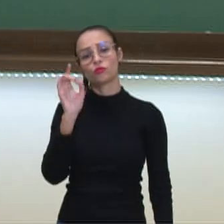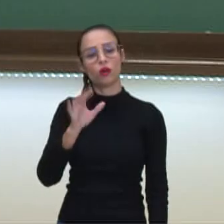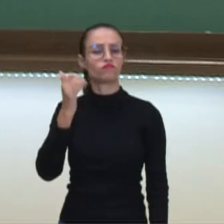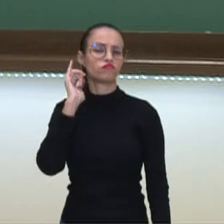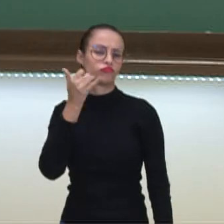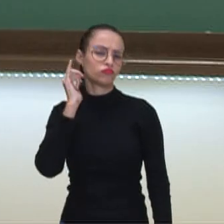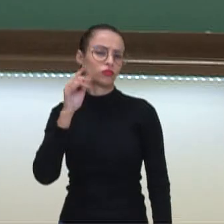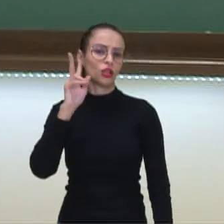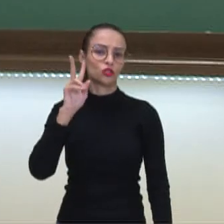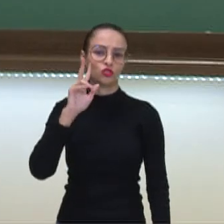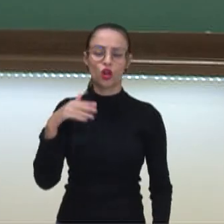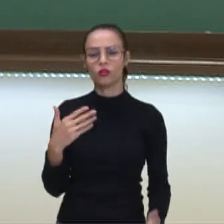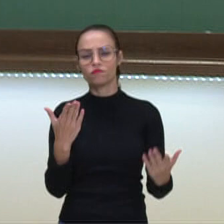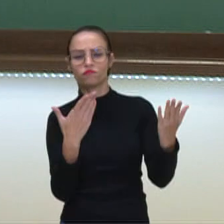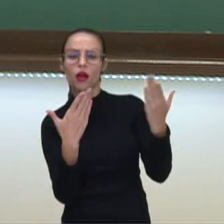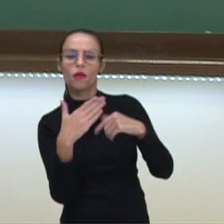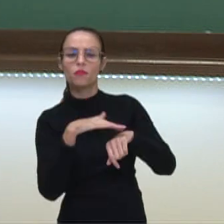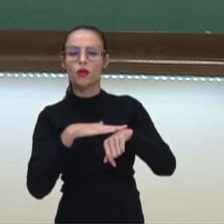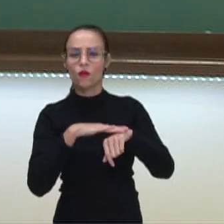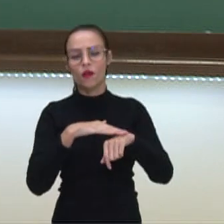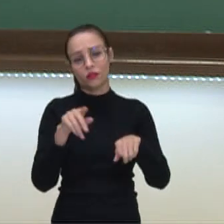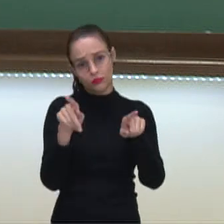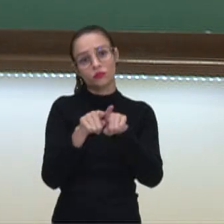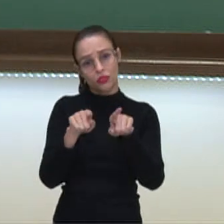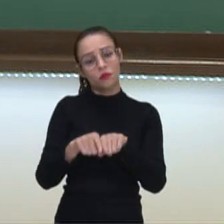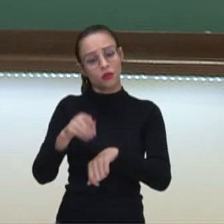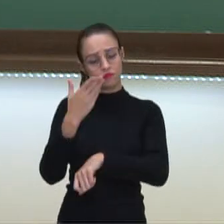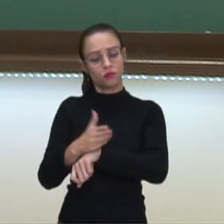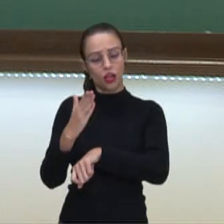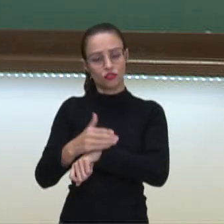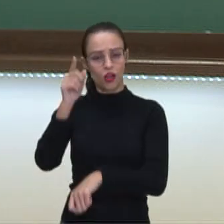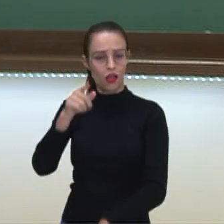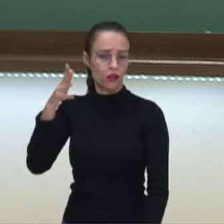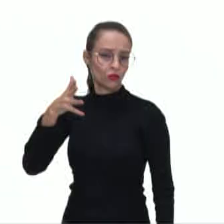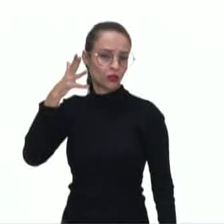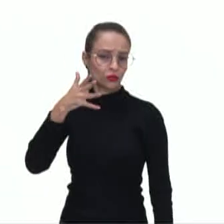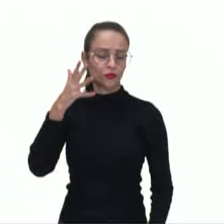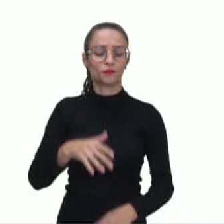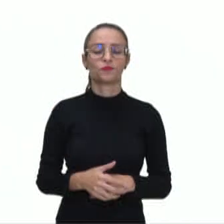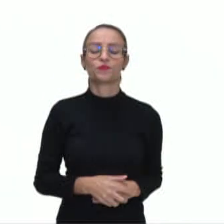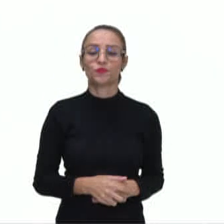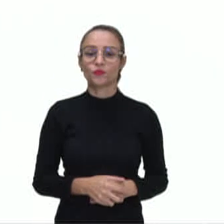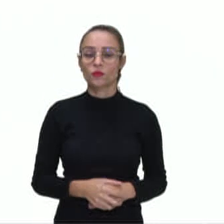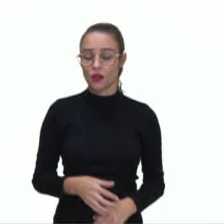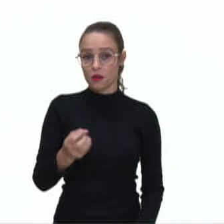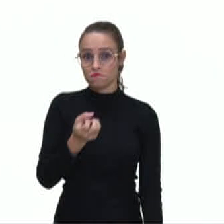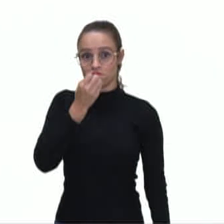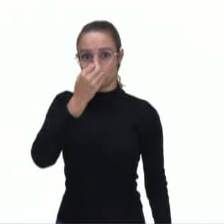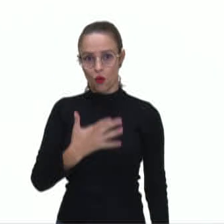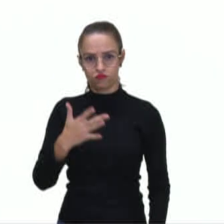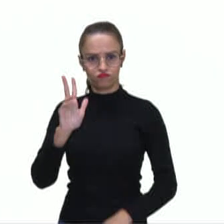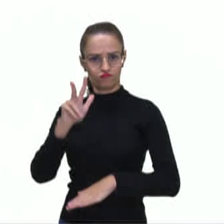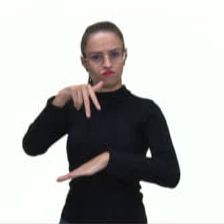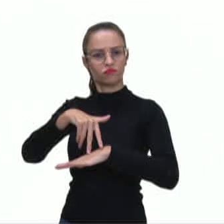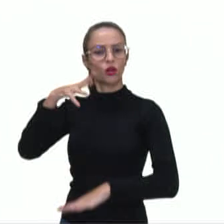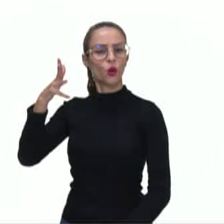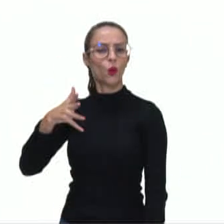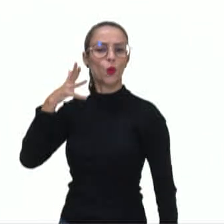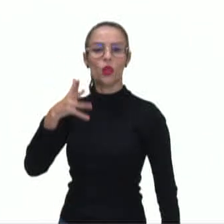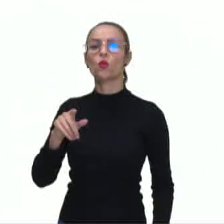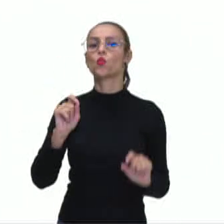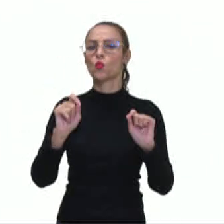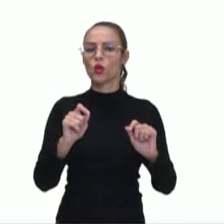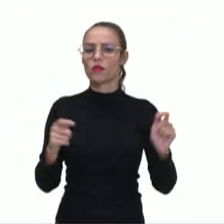uma história. Quando a gente conversa, conta uma história, a gente está praticando a oratória. Os bons oradores devem ser capazes